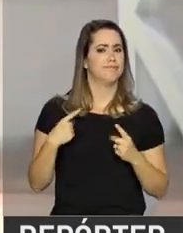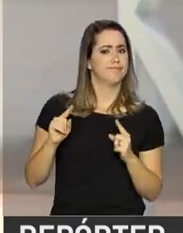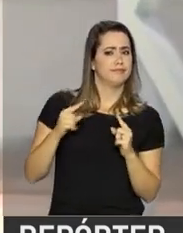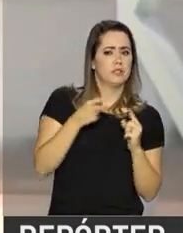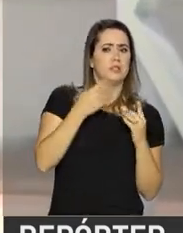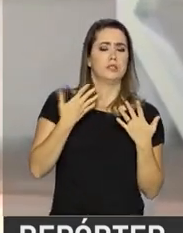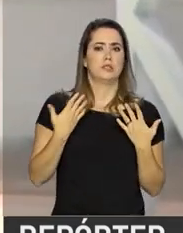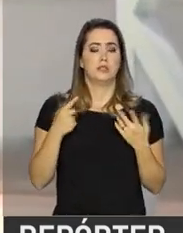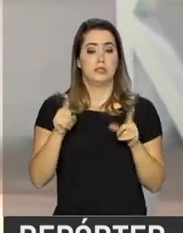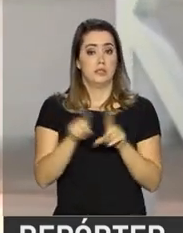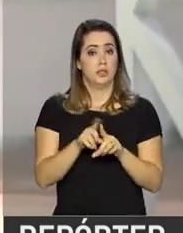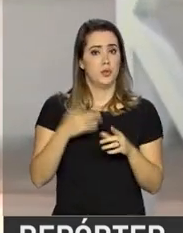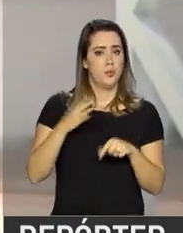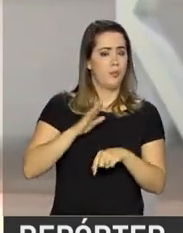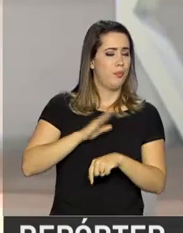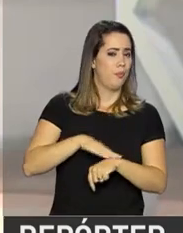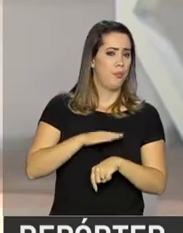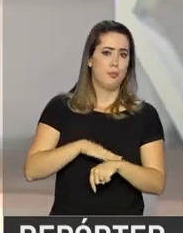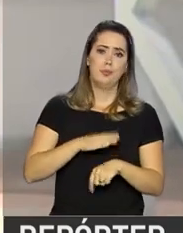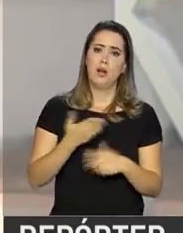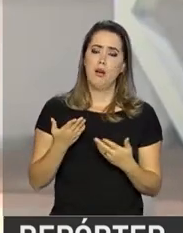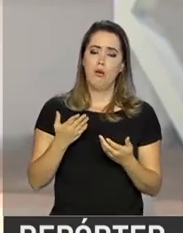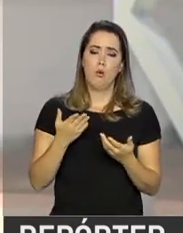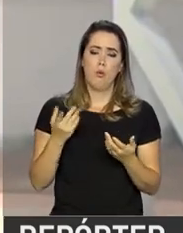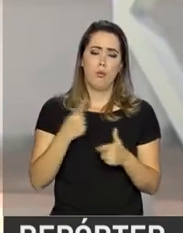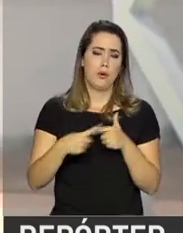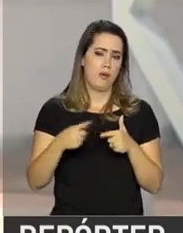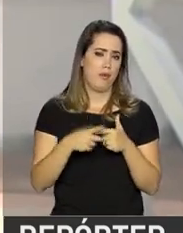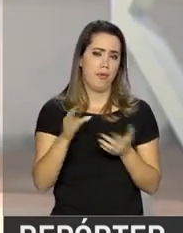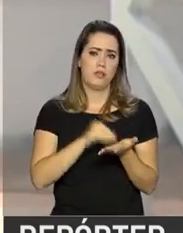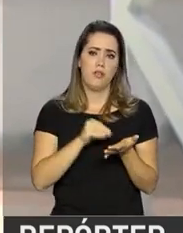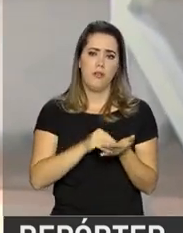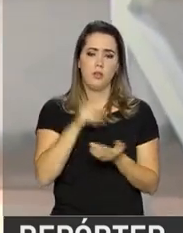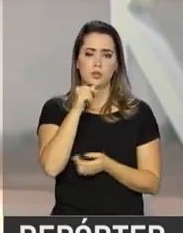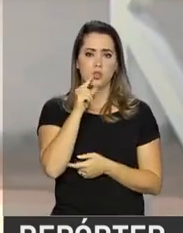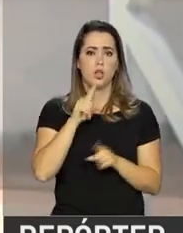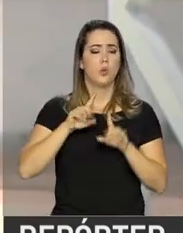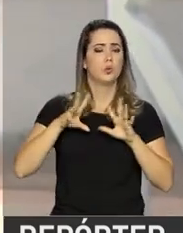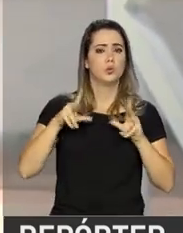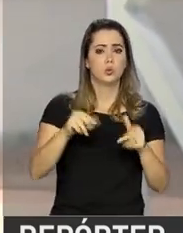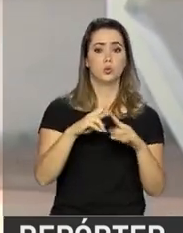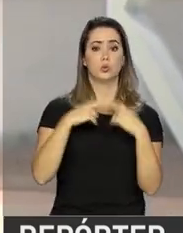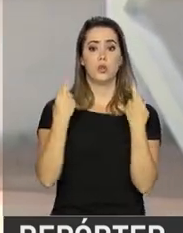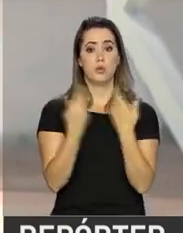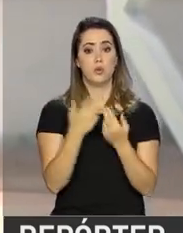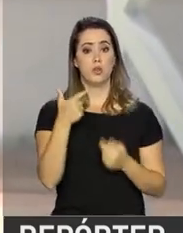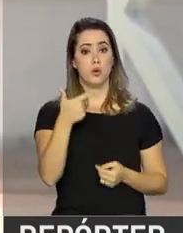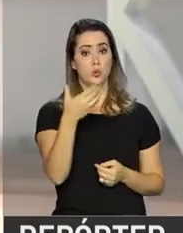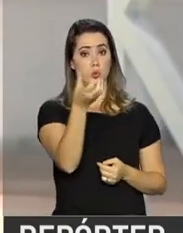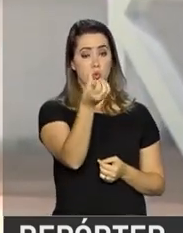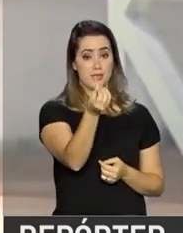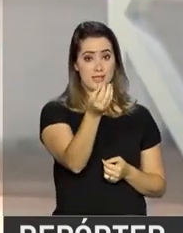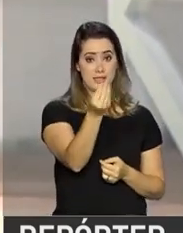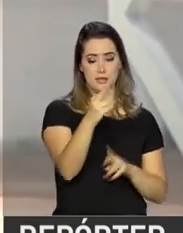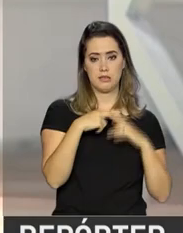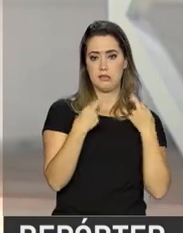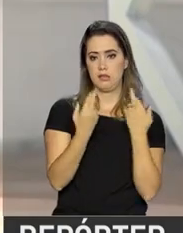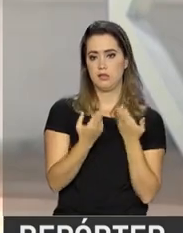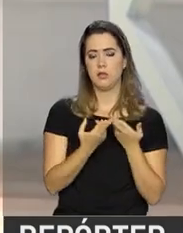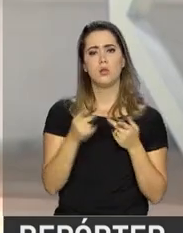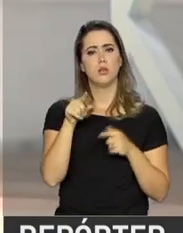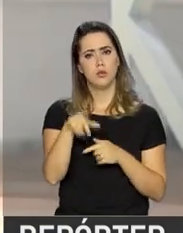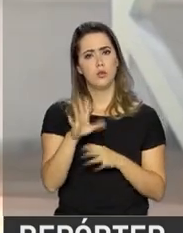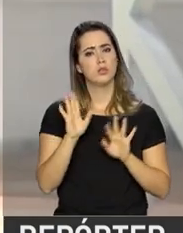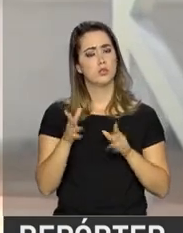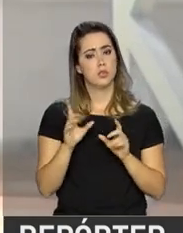hídricas cada vez mais freqüentes tudo isso será debatido em 280 sessões no centro de convenções portanto